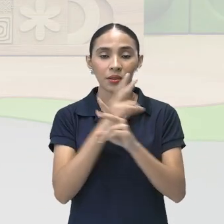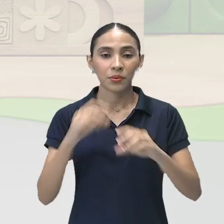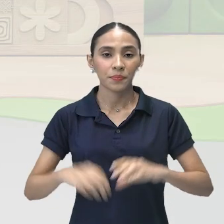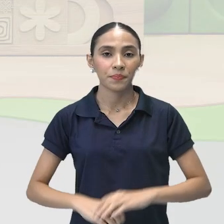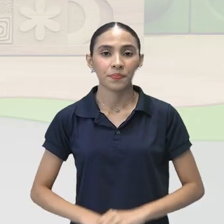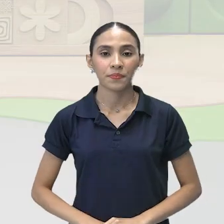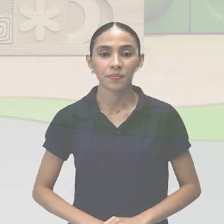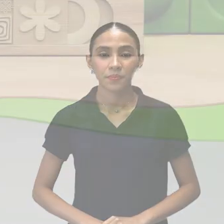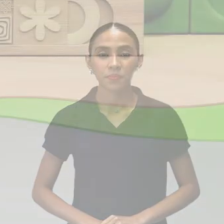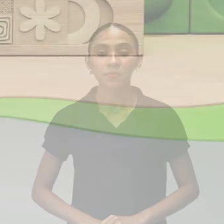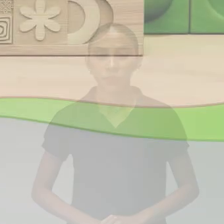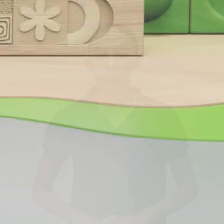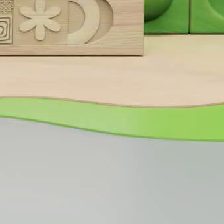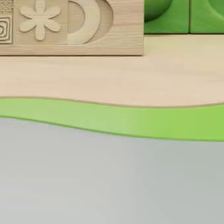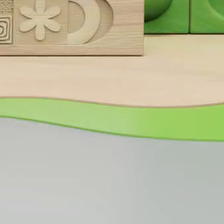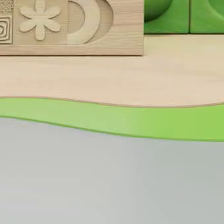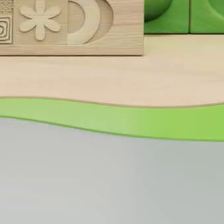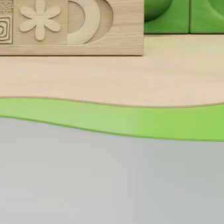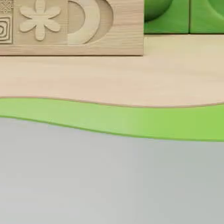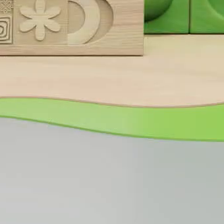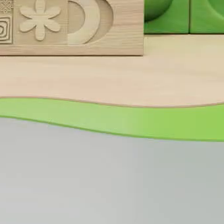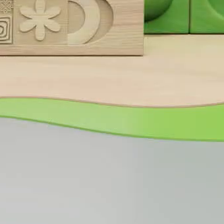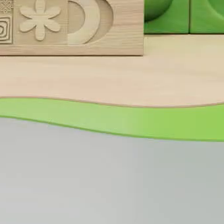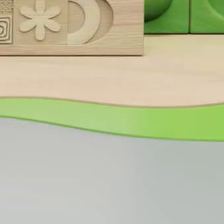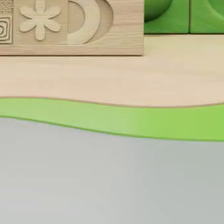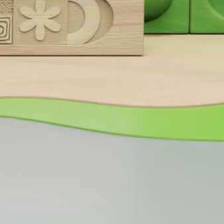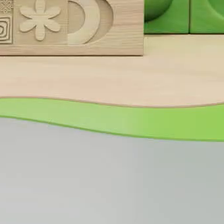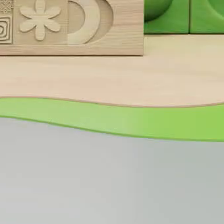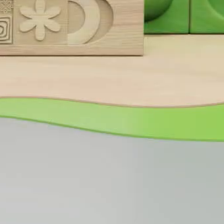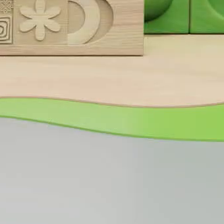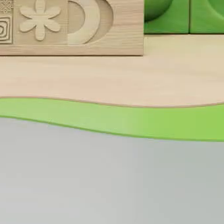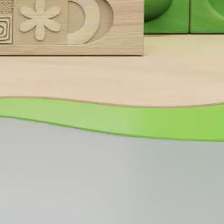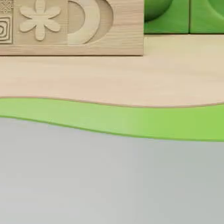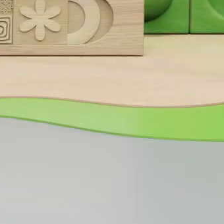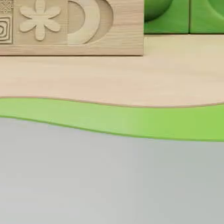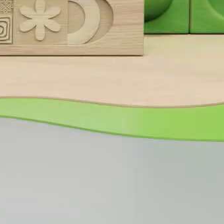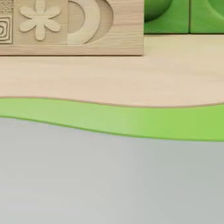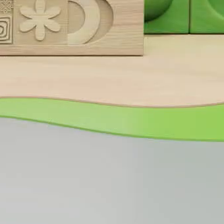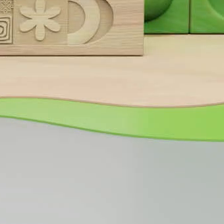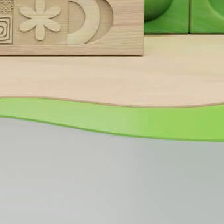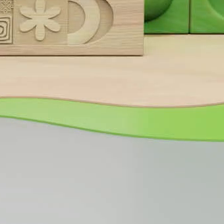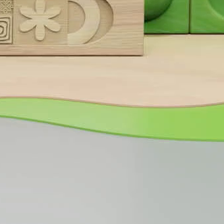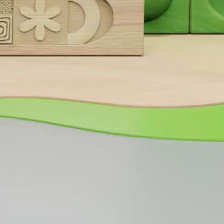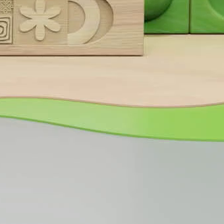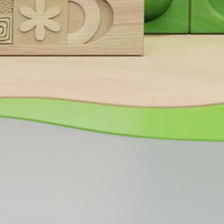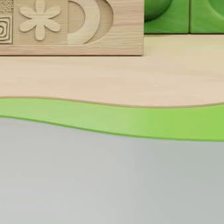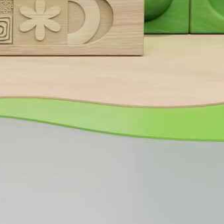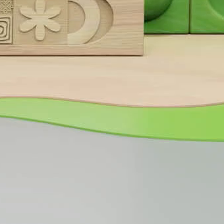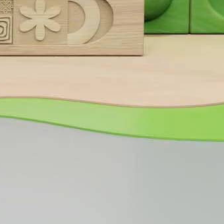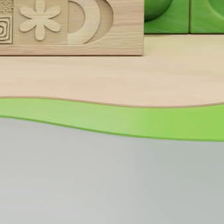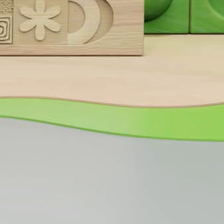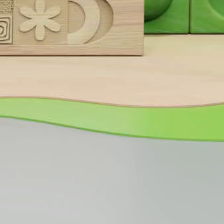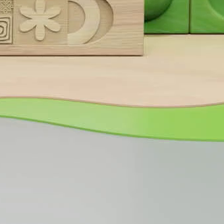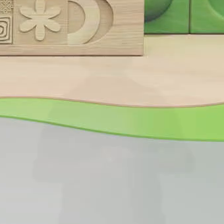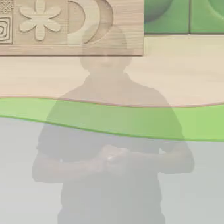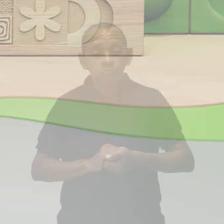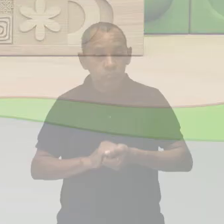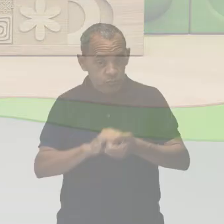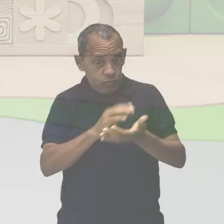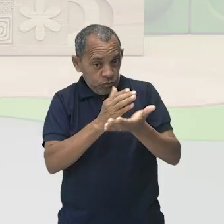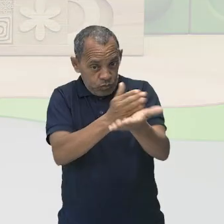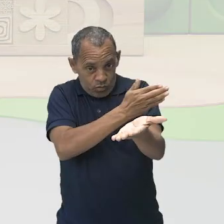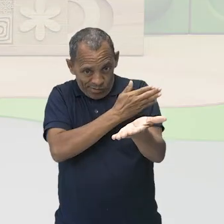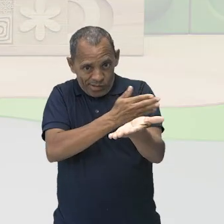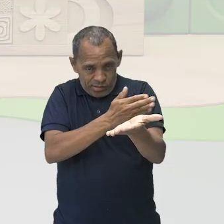Vamos analisar então agora as fontes naturais do infrassom. Temos, então, os terremotos. Os terremotos são uma das